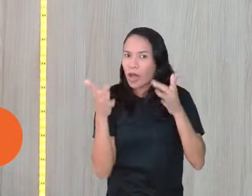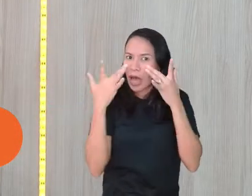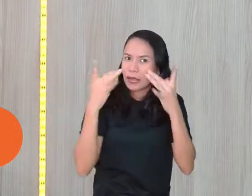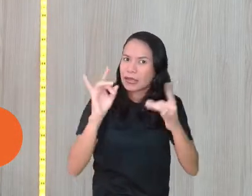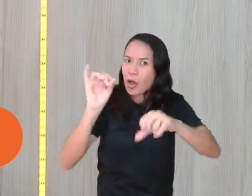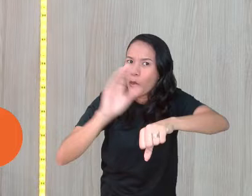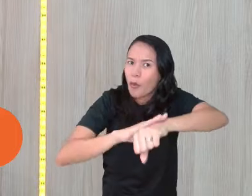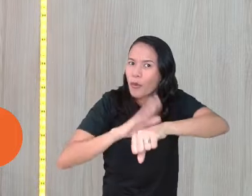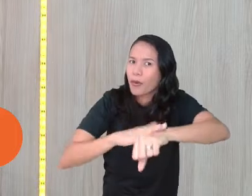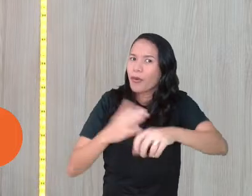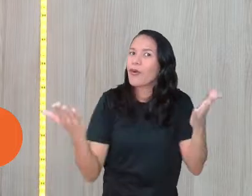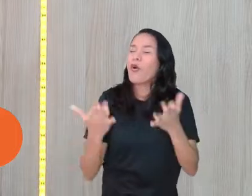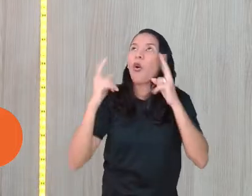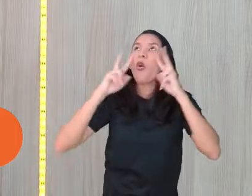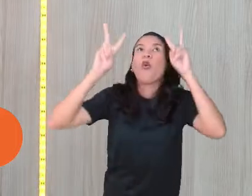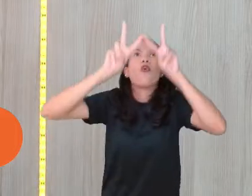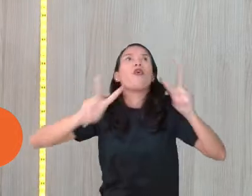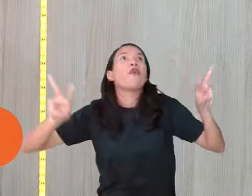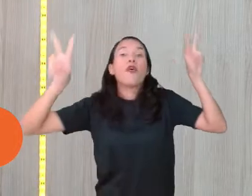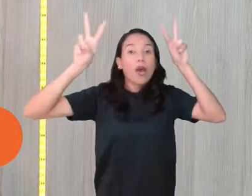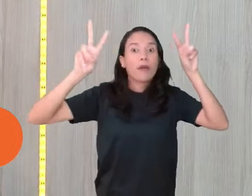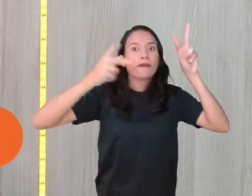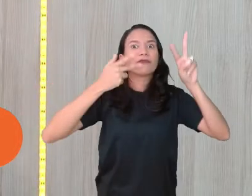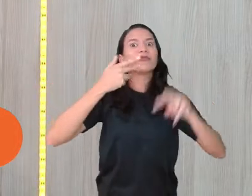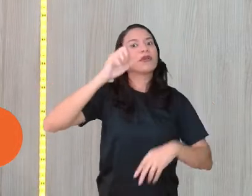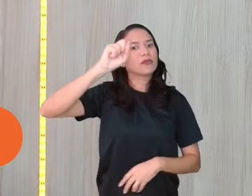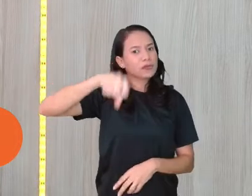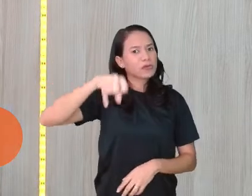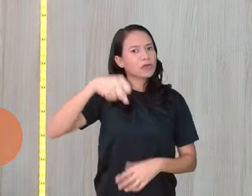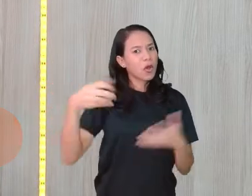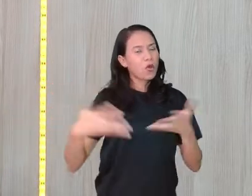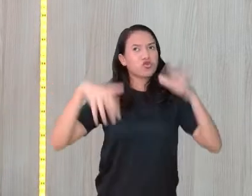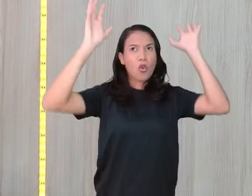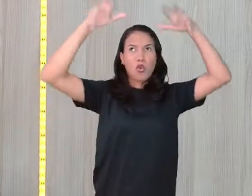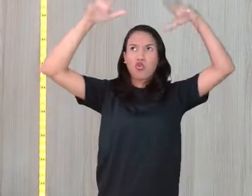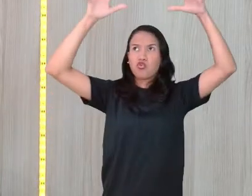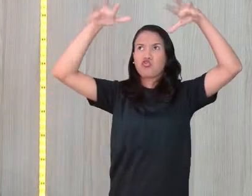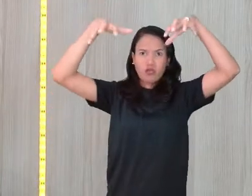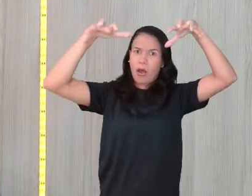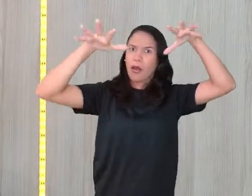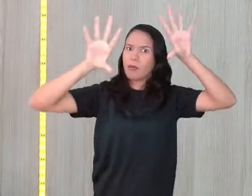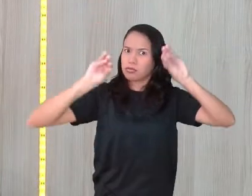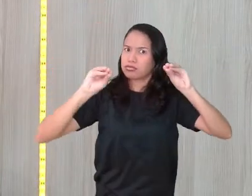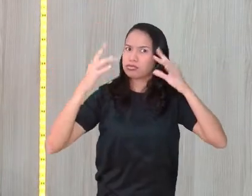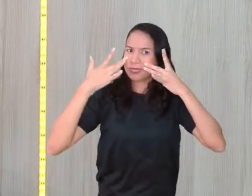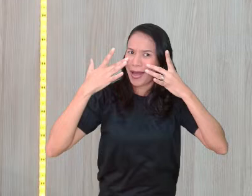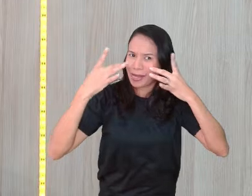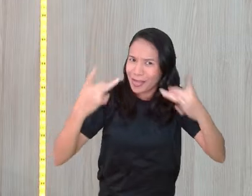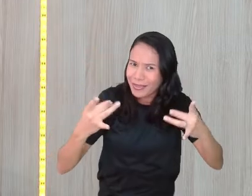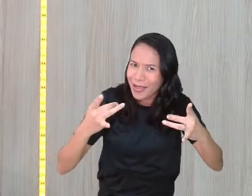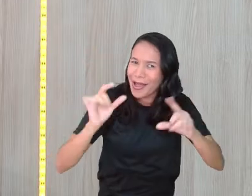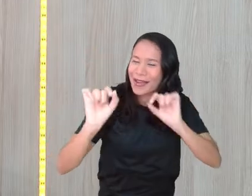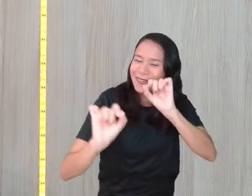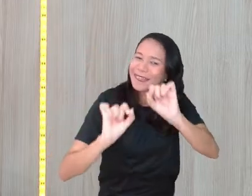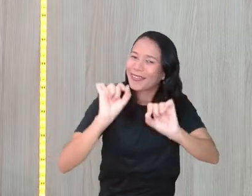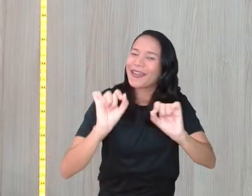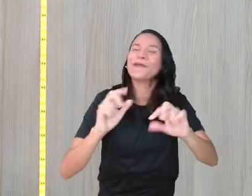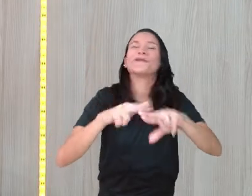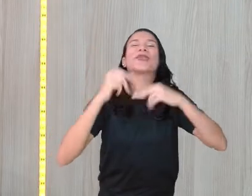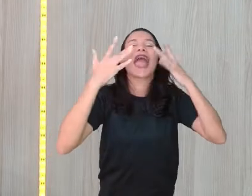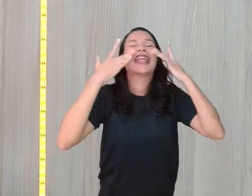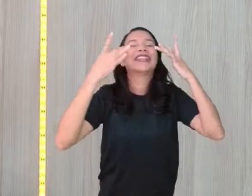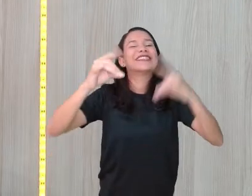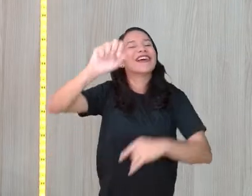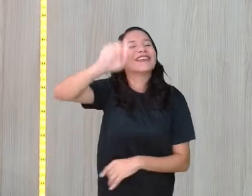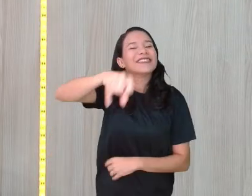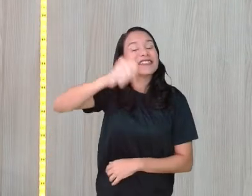no tempo hoje? Disse que a APAC falou que chuvas torrenciais, momento de atenção, né? Vamos prestar atenção